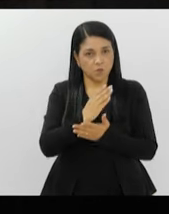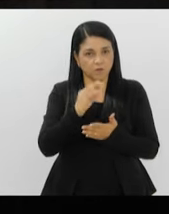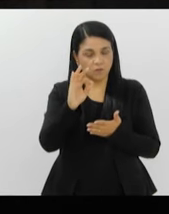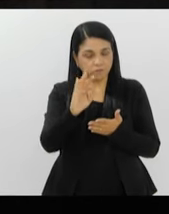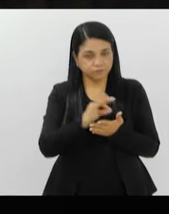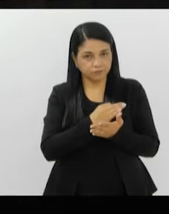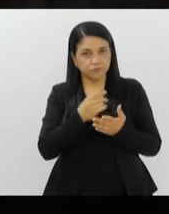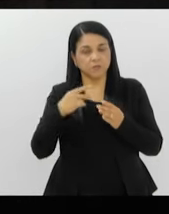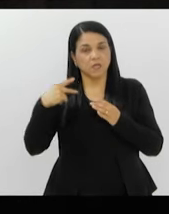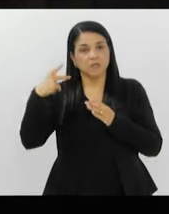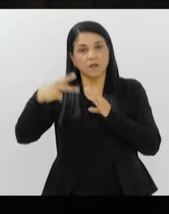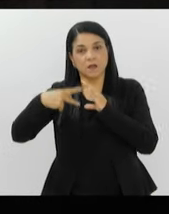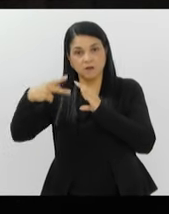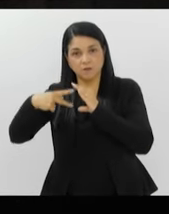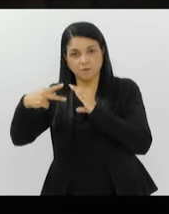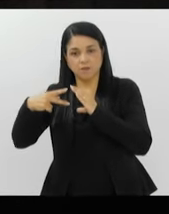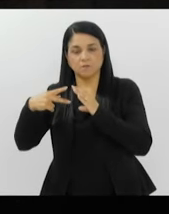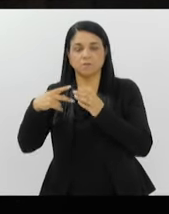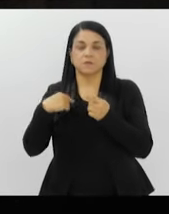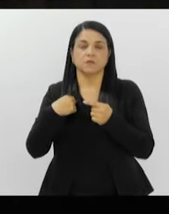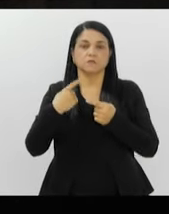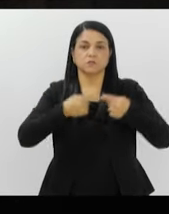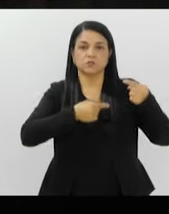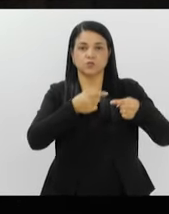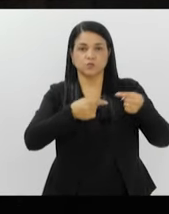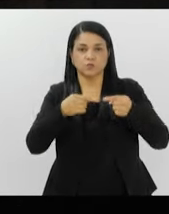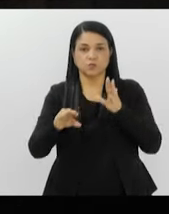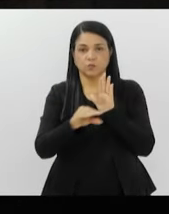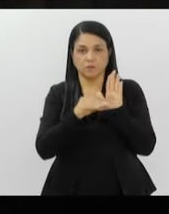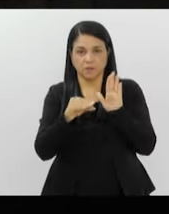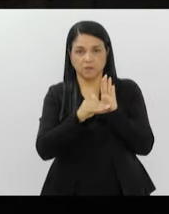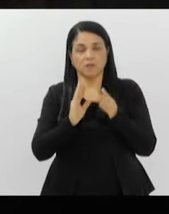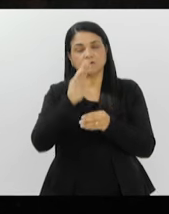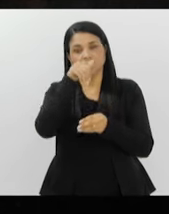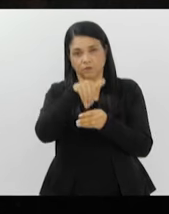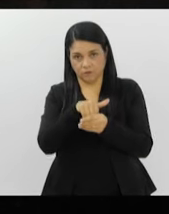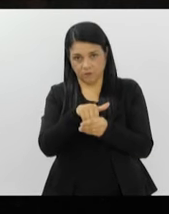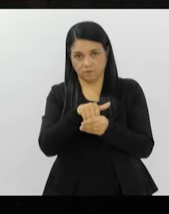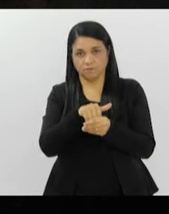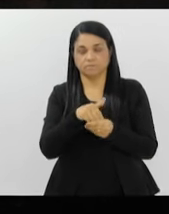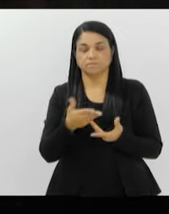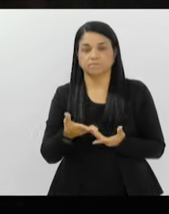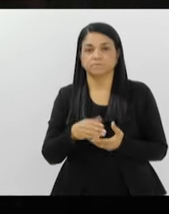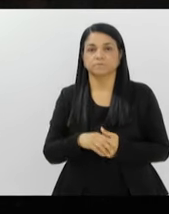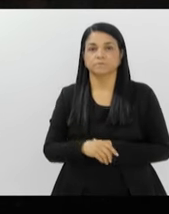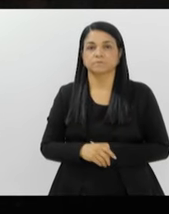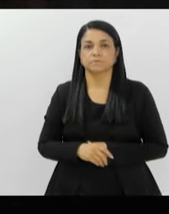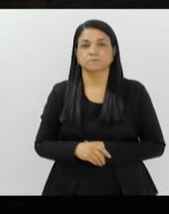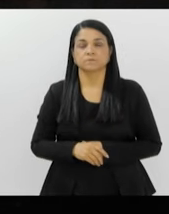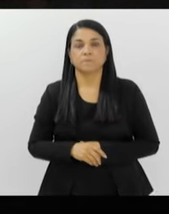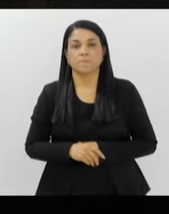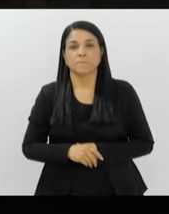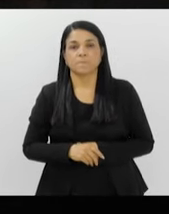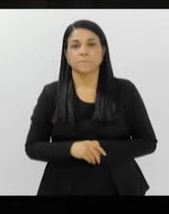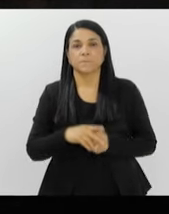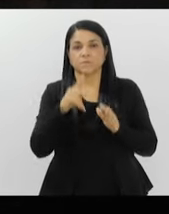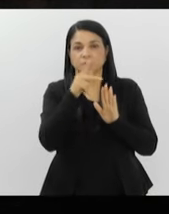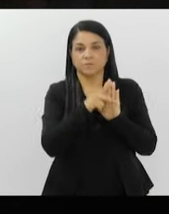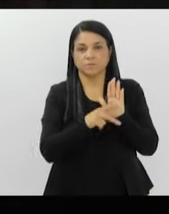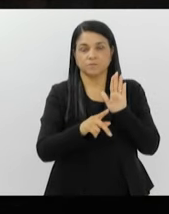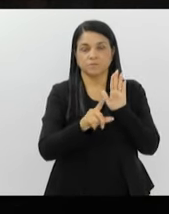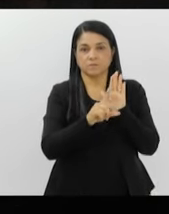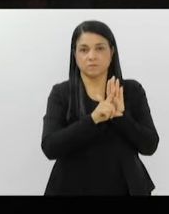pautado para ser emendado discutido e votado o PLC